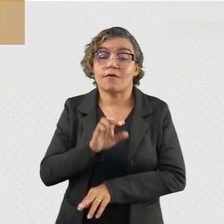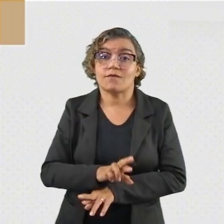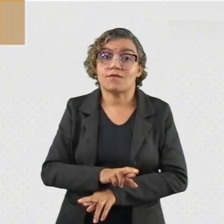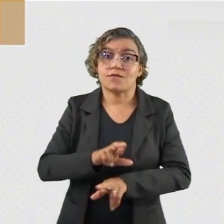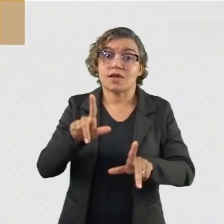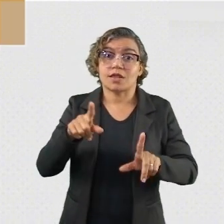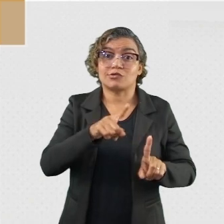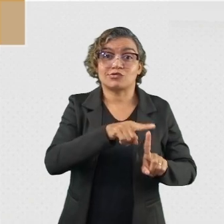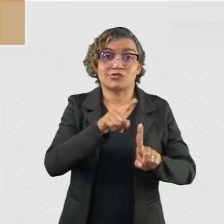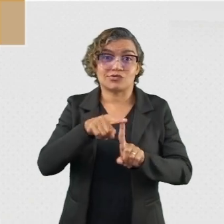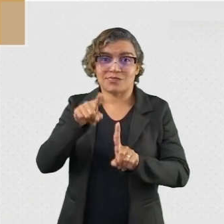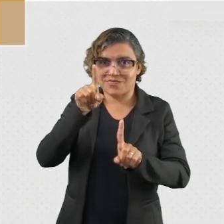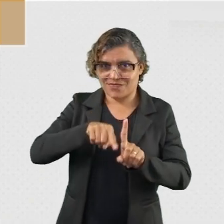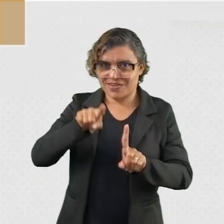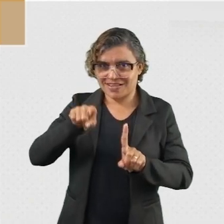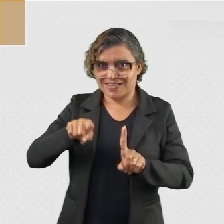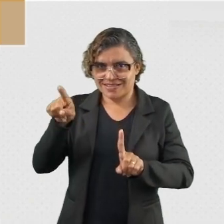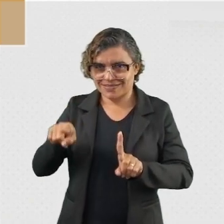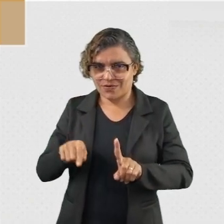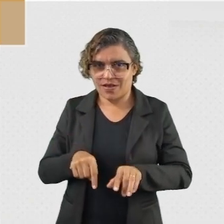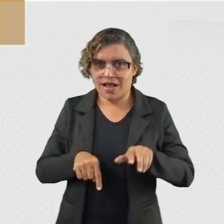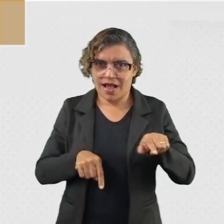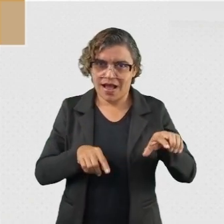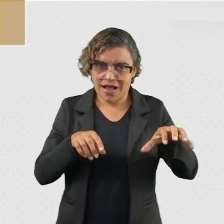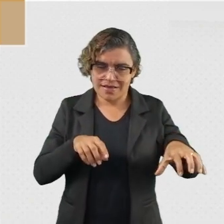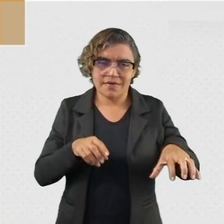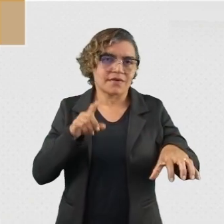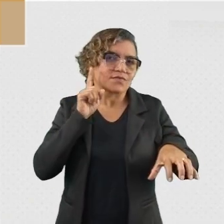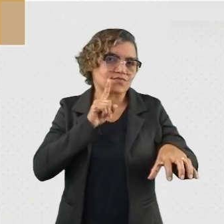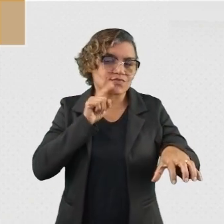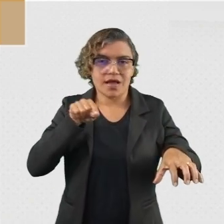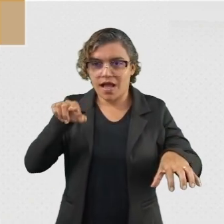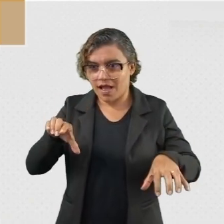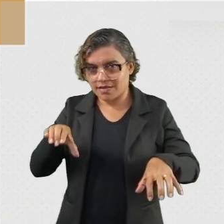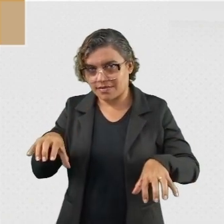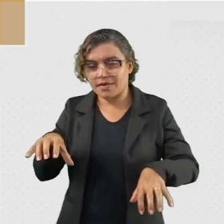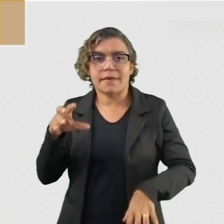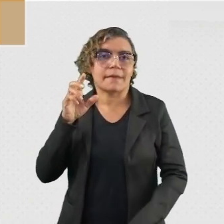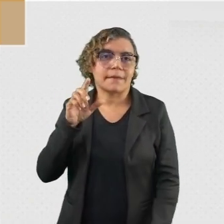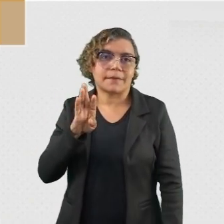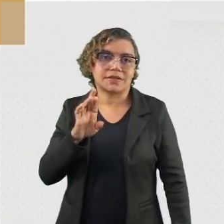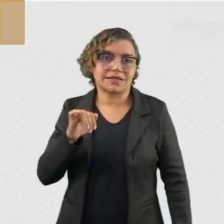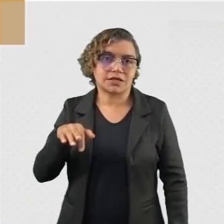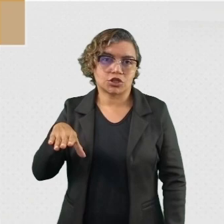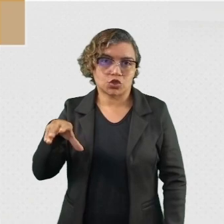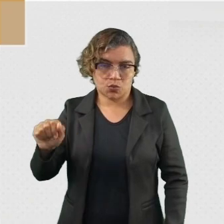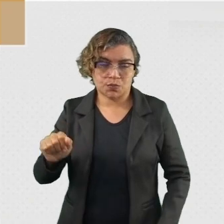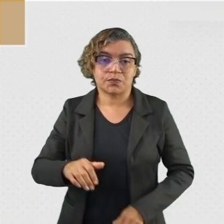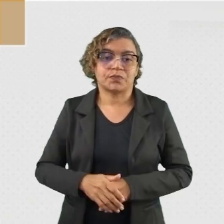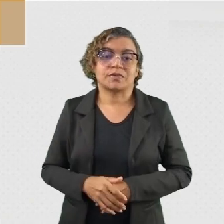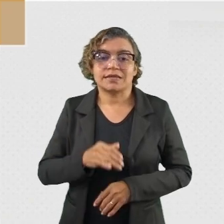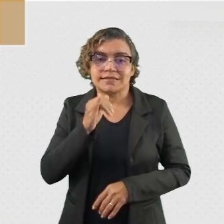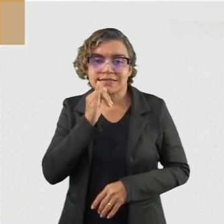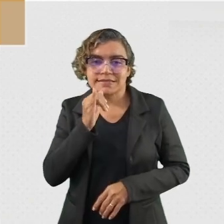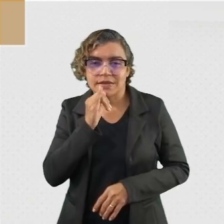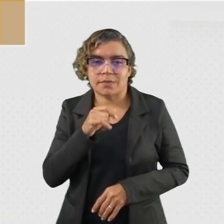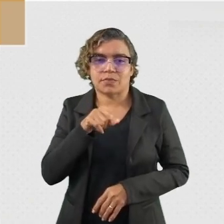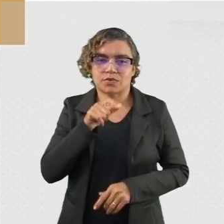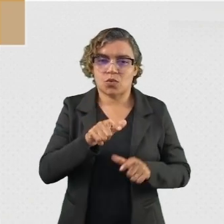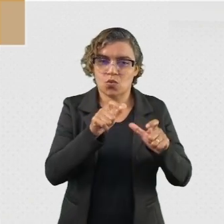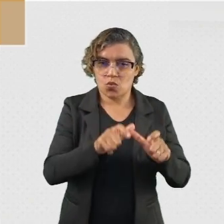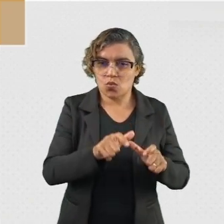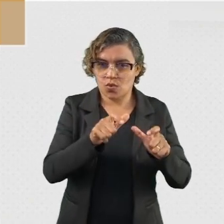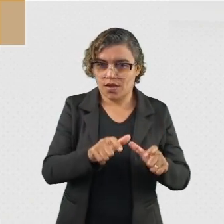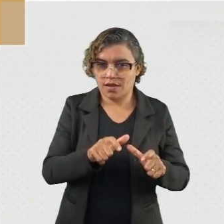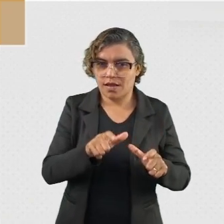diferentes tipos de variação. Então, por exemplo, a variação associada a lugar, que é a variação